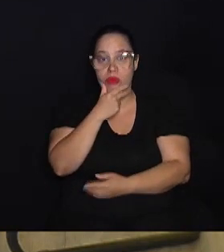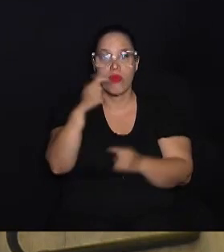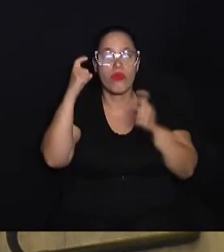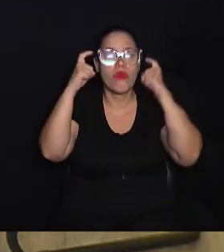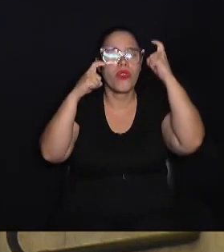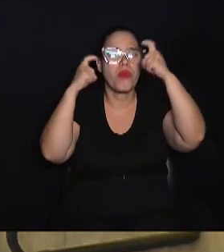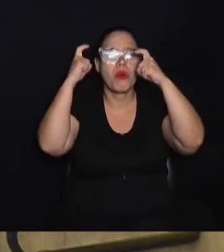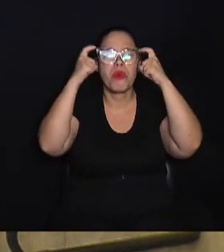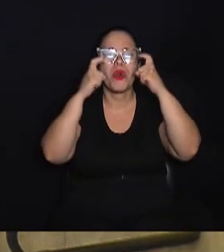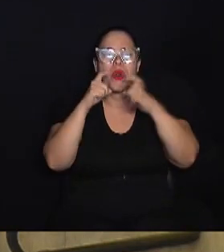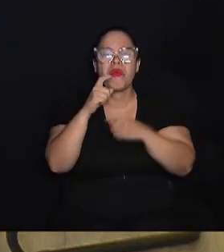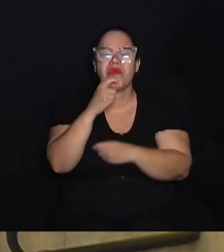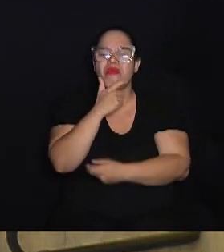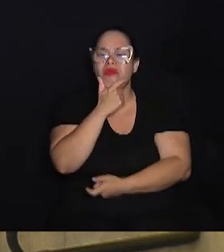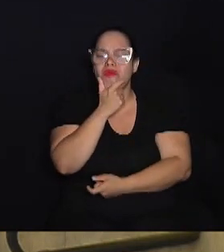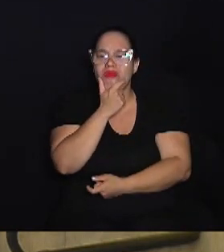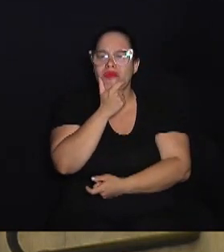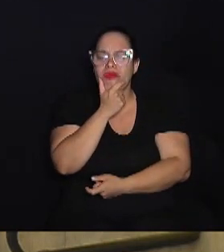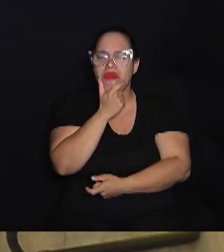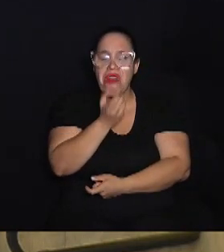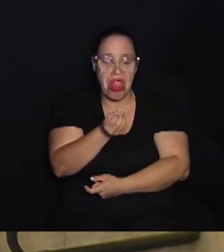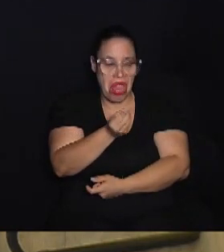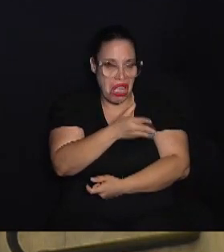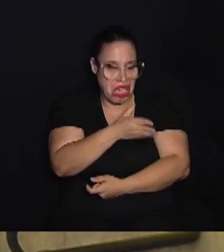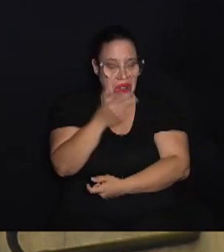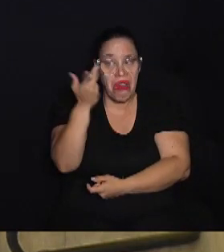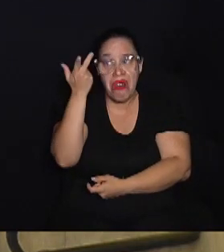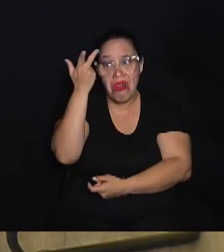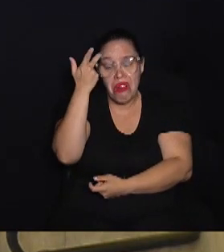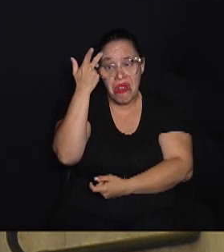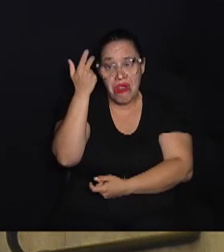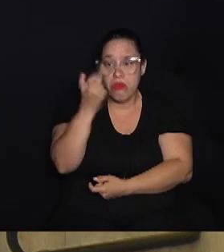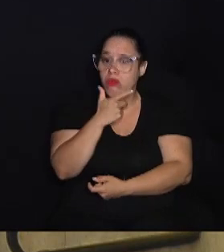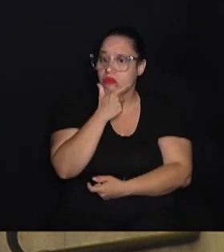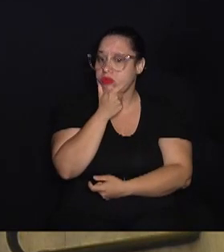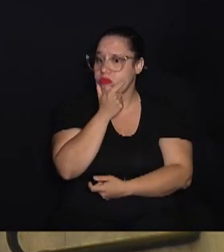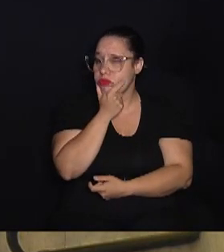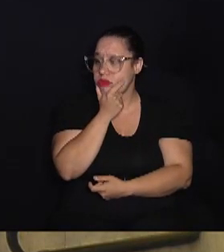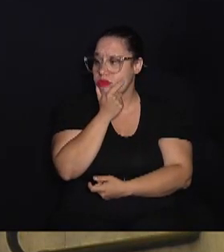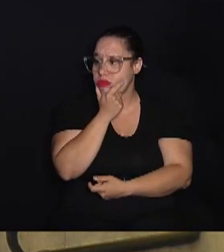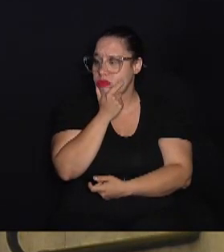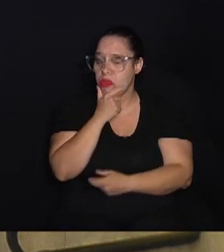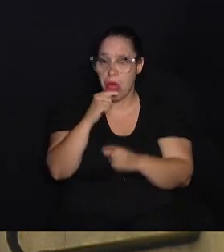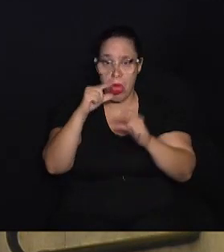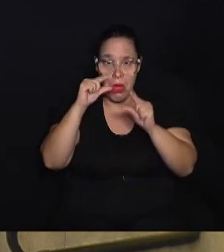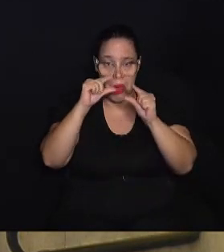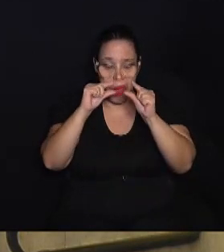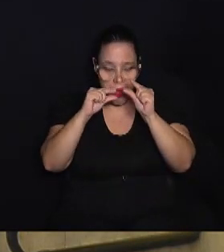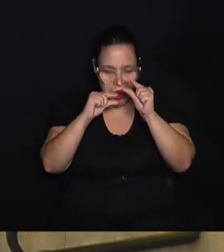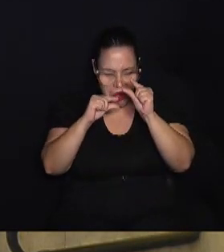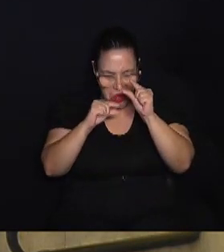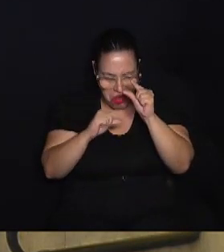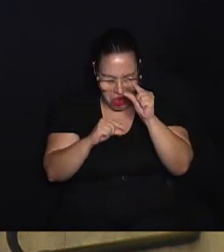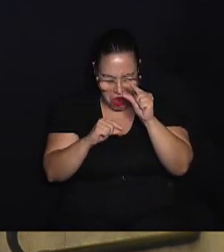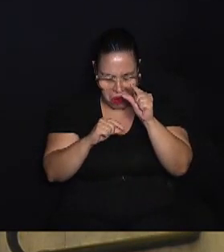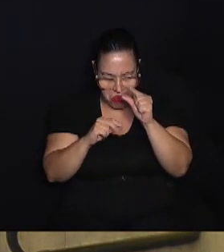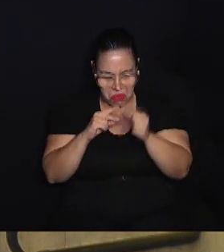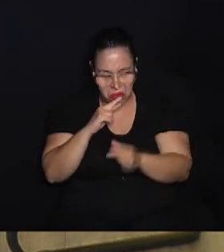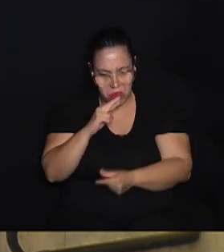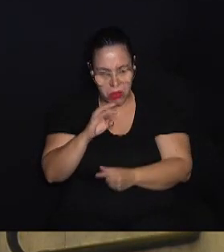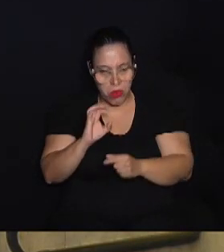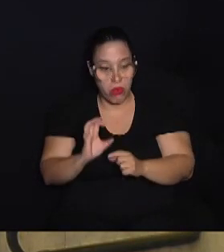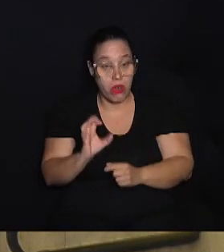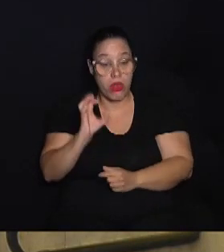preocupação quando a gente fala nesse novo normal, a gente não acaba minimizando na realidade o que